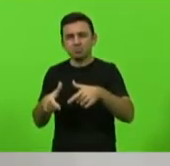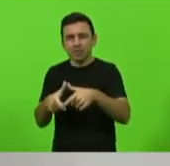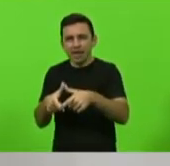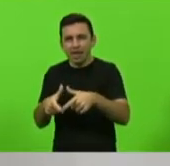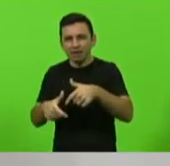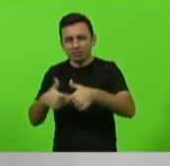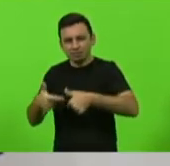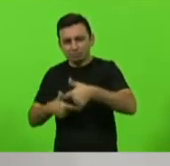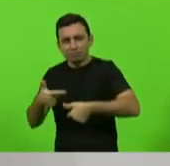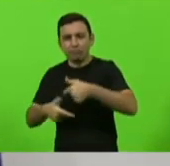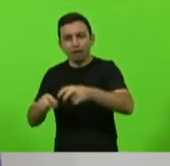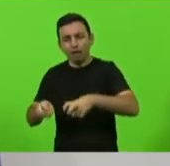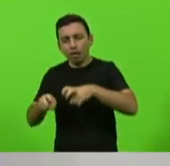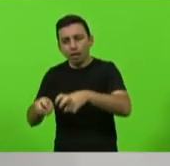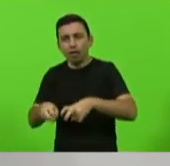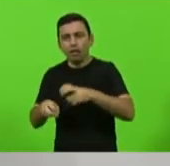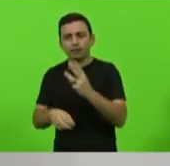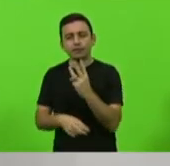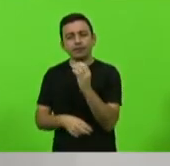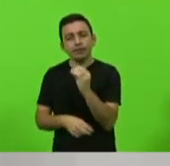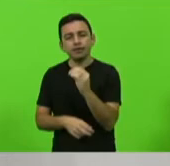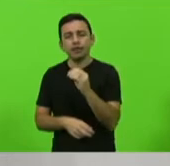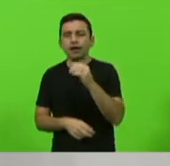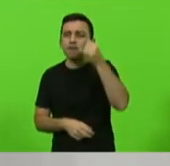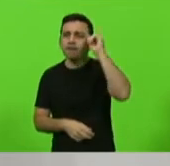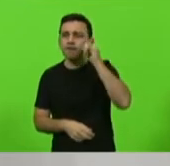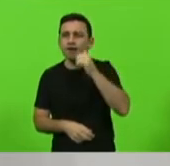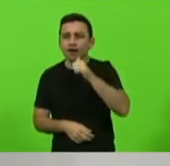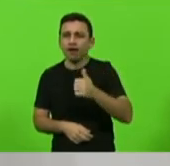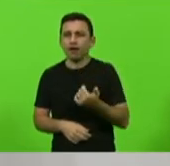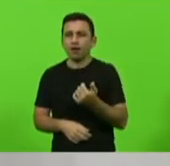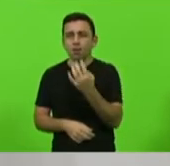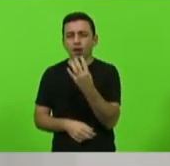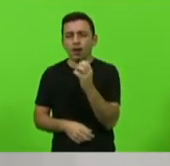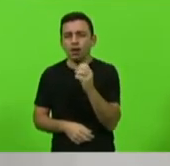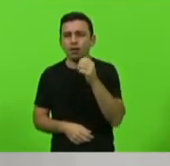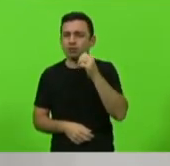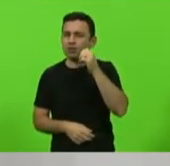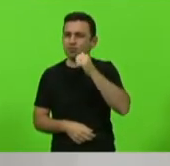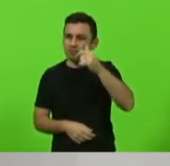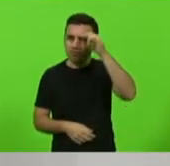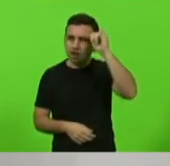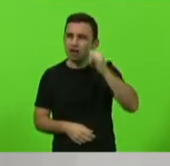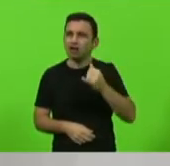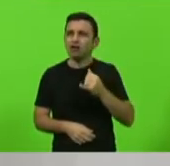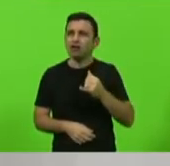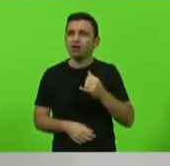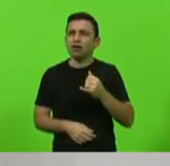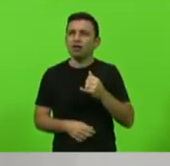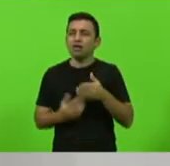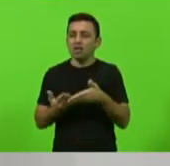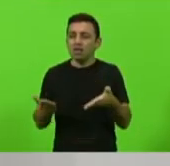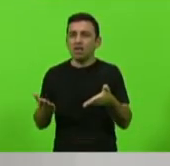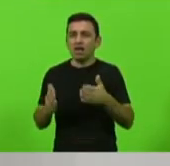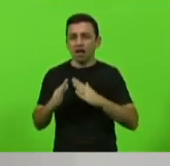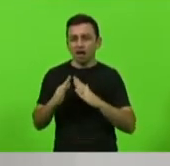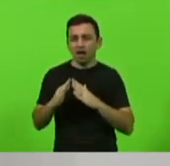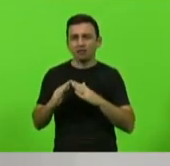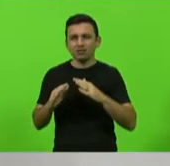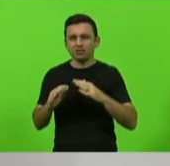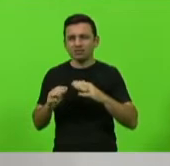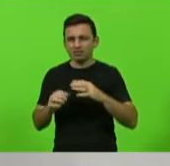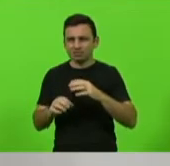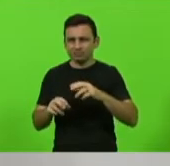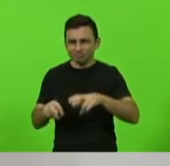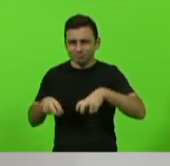tem 30 vacas, que tem 40 vacas, e que a sua propriedade normalmente